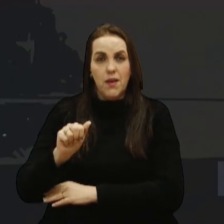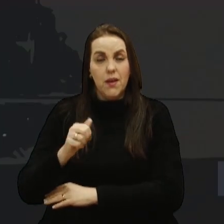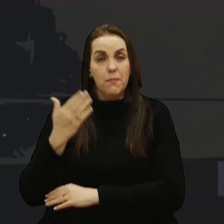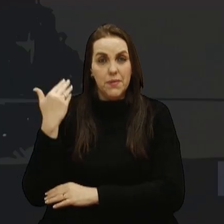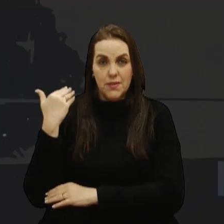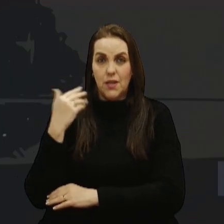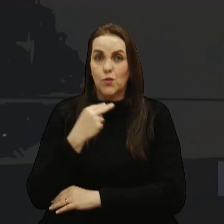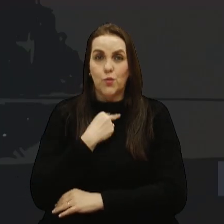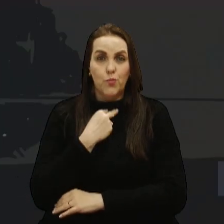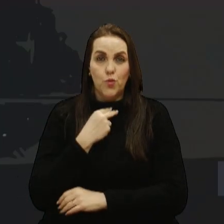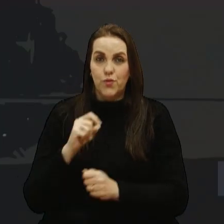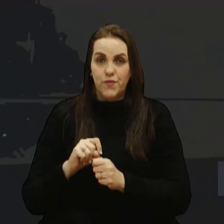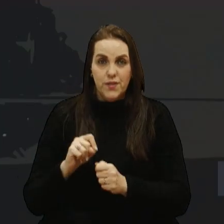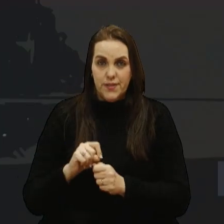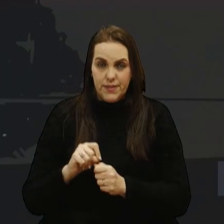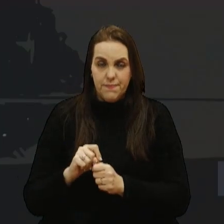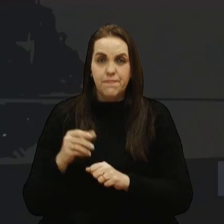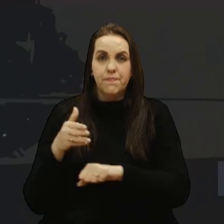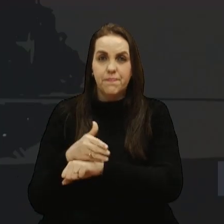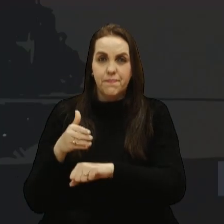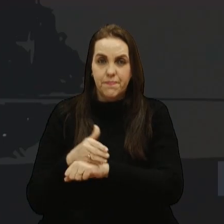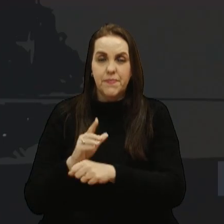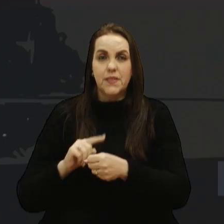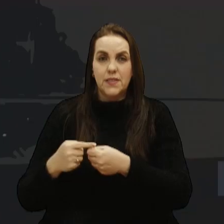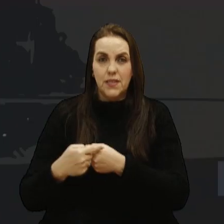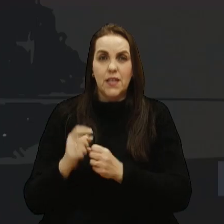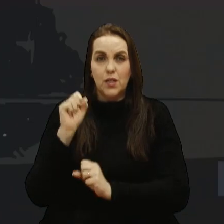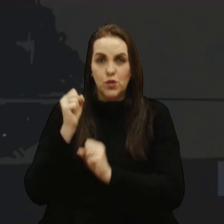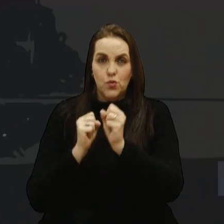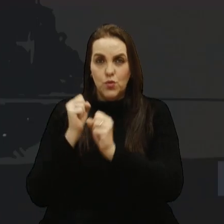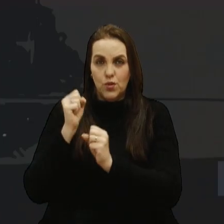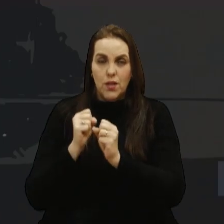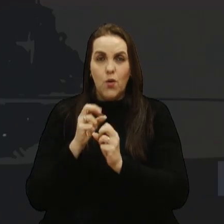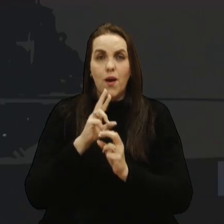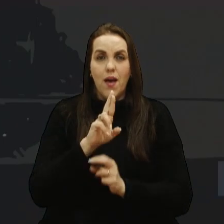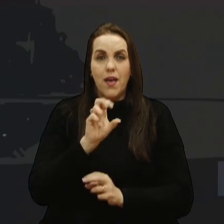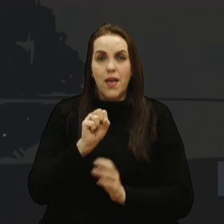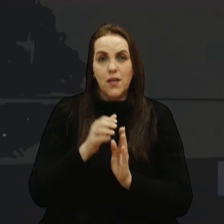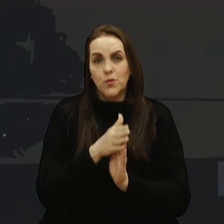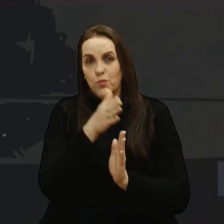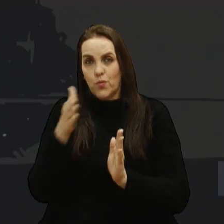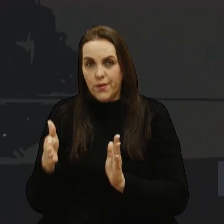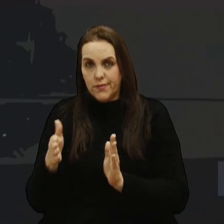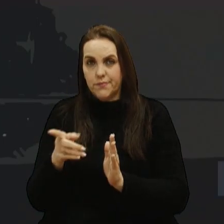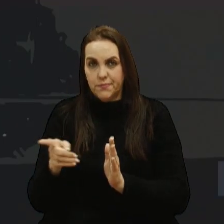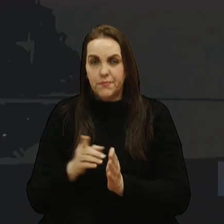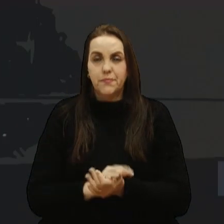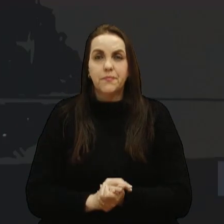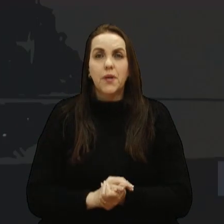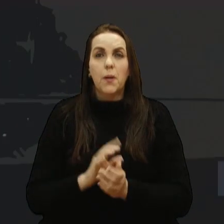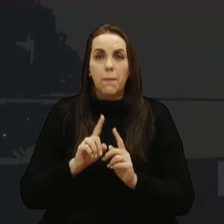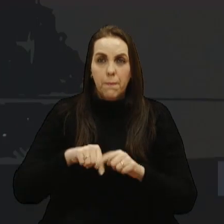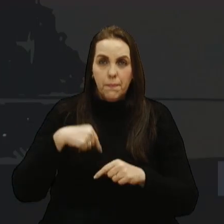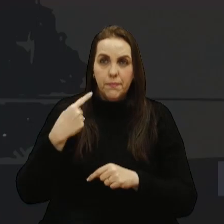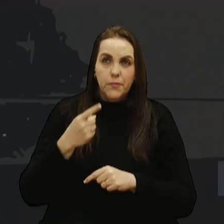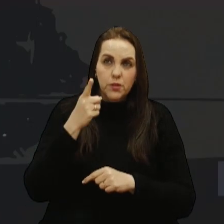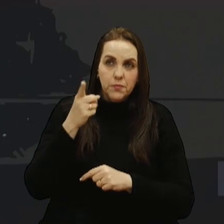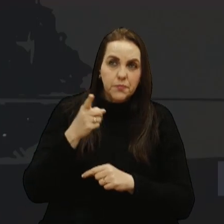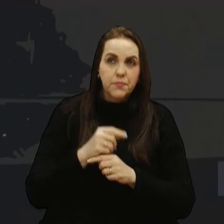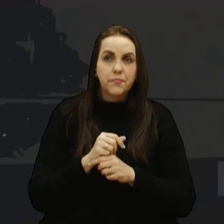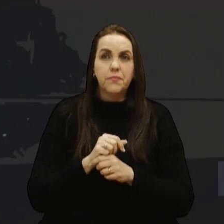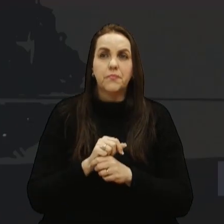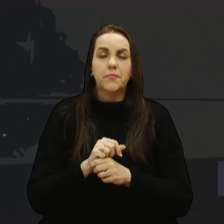acesso ao cidade industrial, o bairro do outro lado da RS. Próxima. Avenida dos